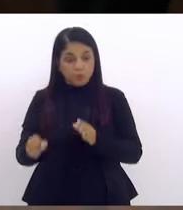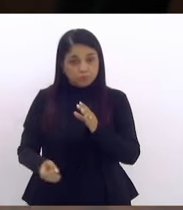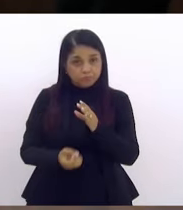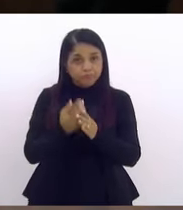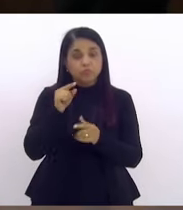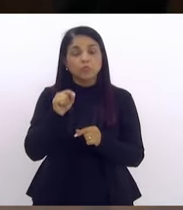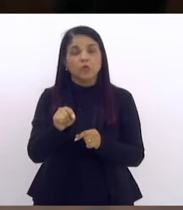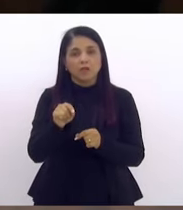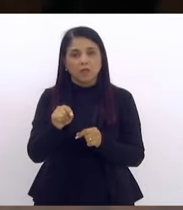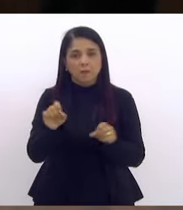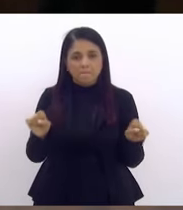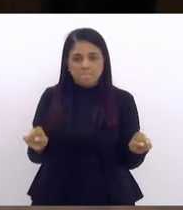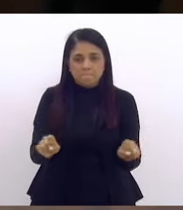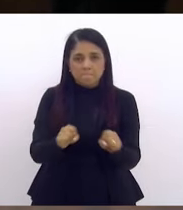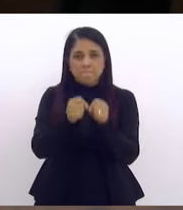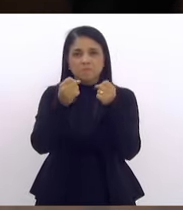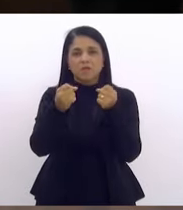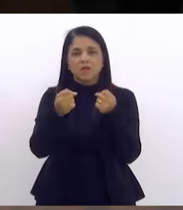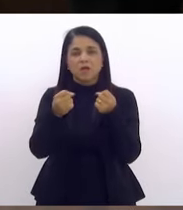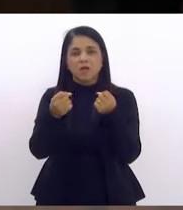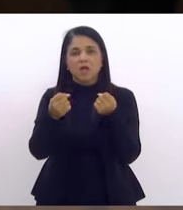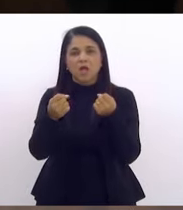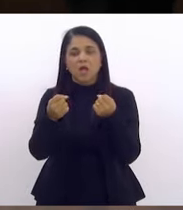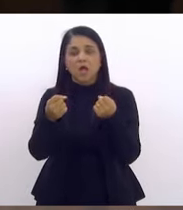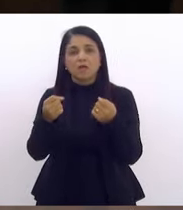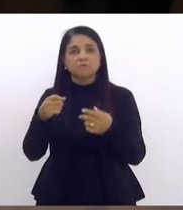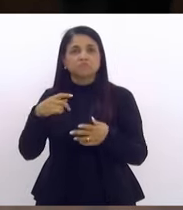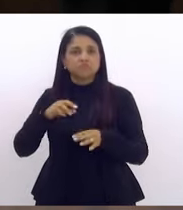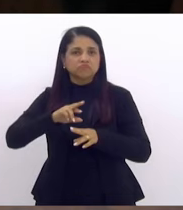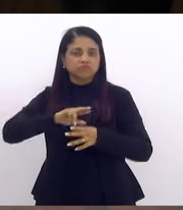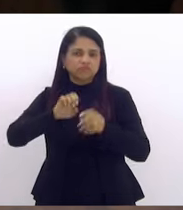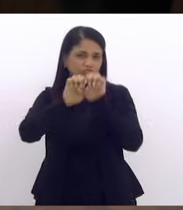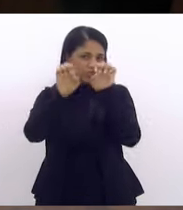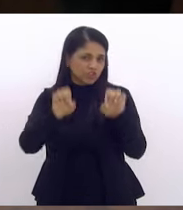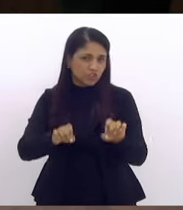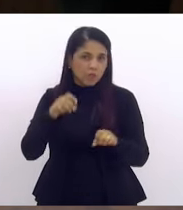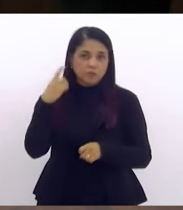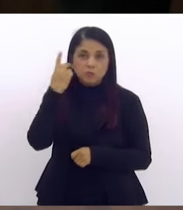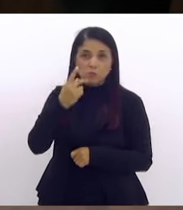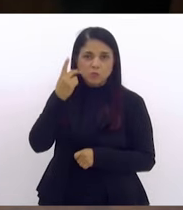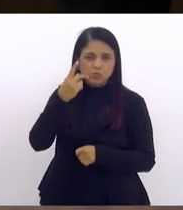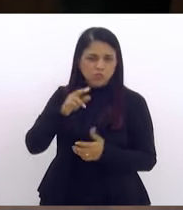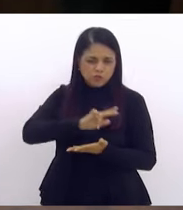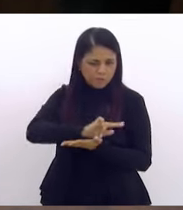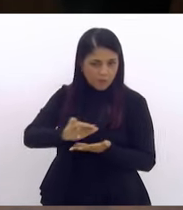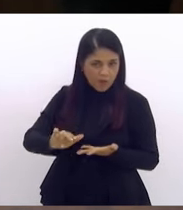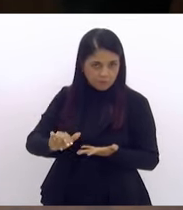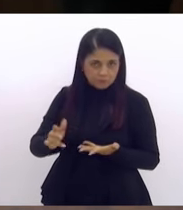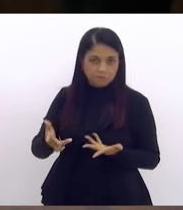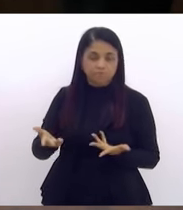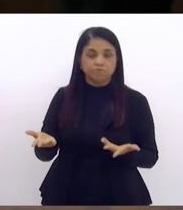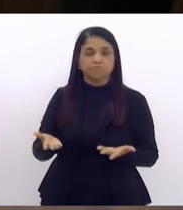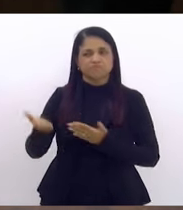tabu obscuro de esquemas políticos naquela época. E